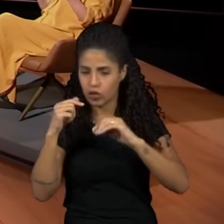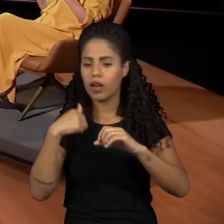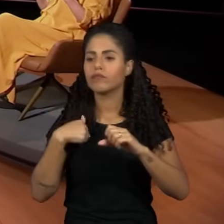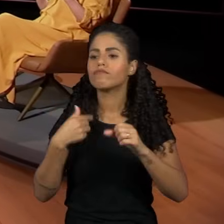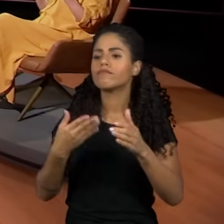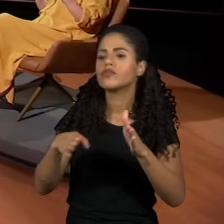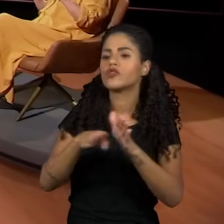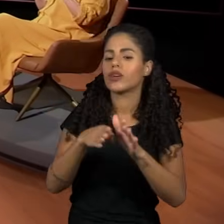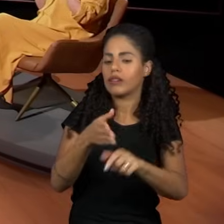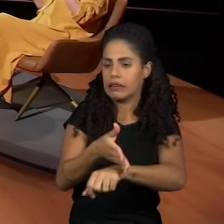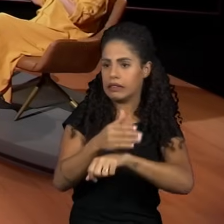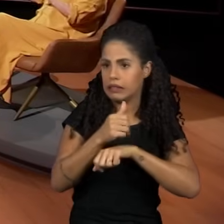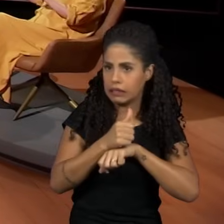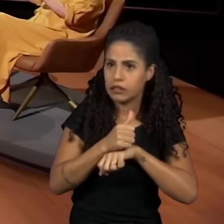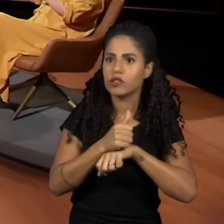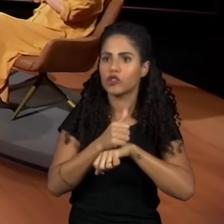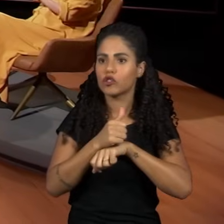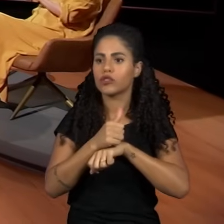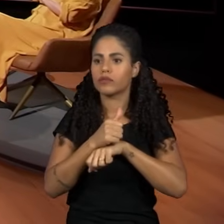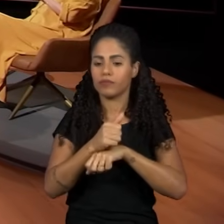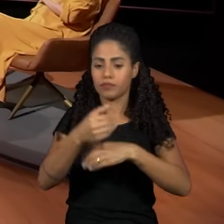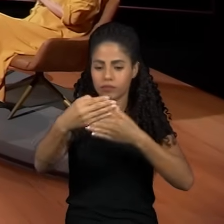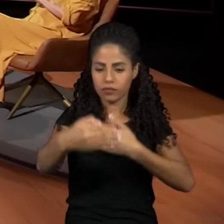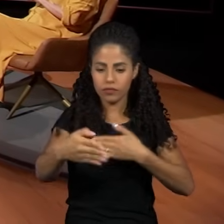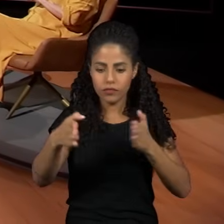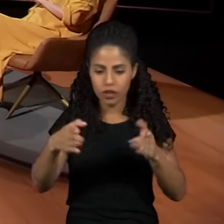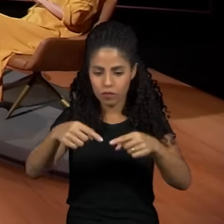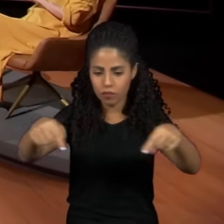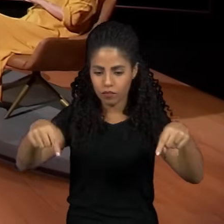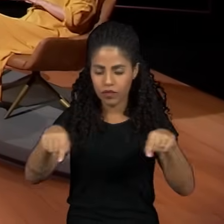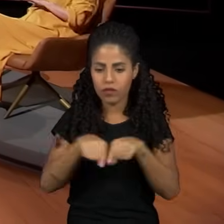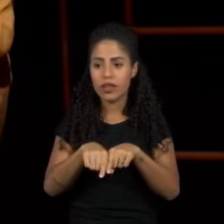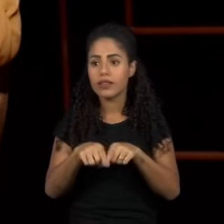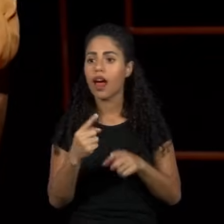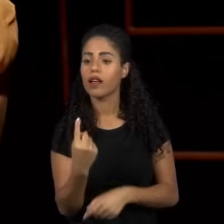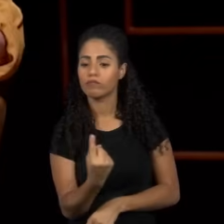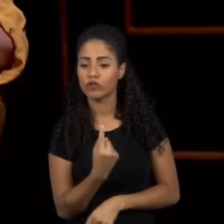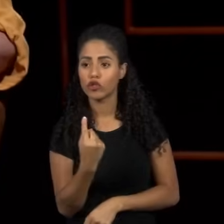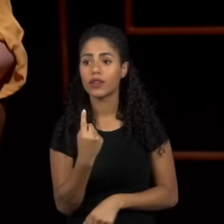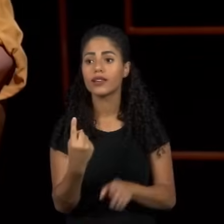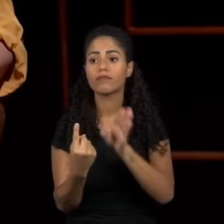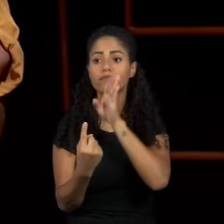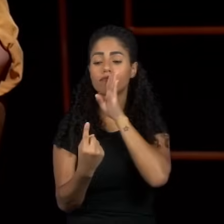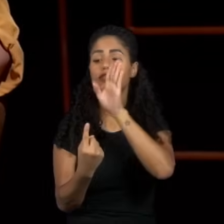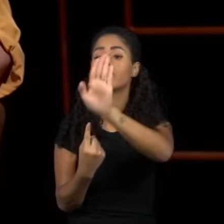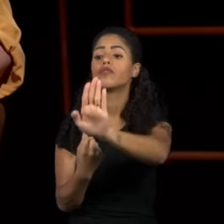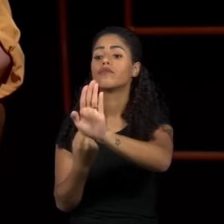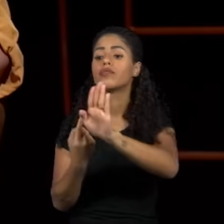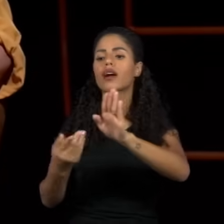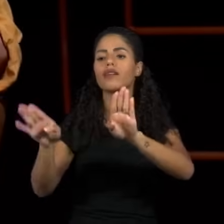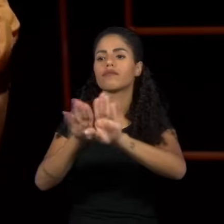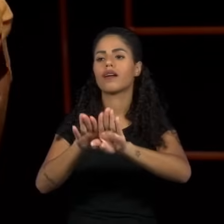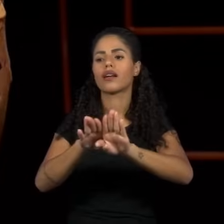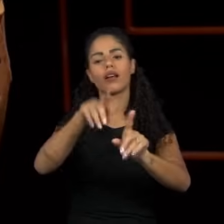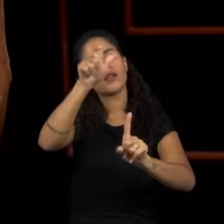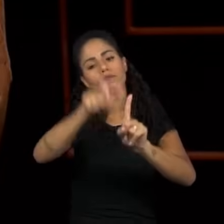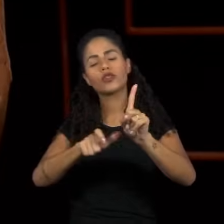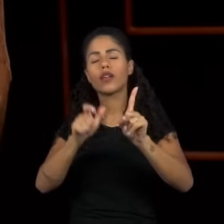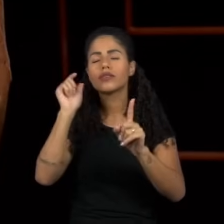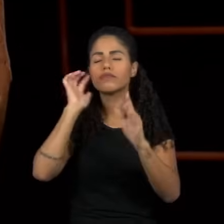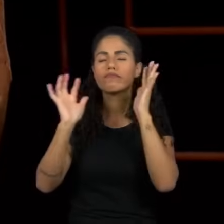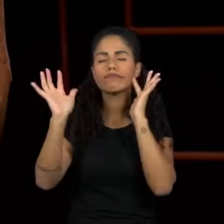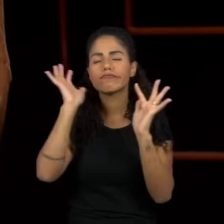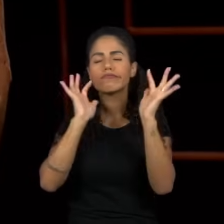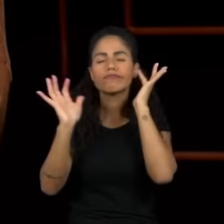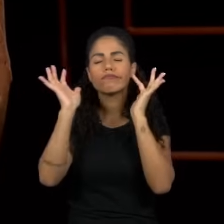chegava um pouco antes, ele me fechava numa sala, no escritório, me deixava lá sozinha, falava, fique aí, curta o seu personagem. Colocava